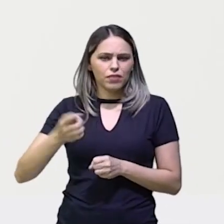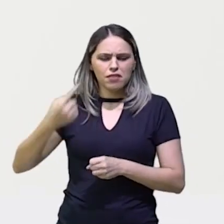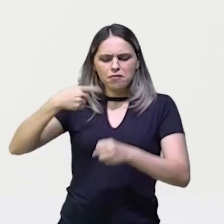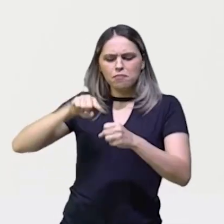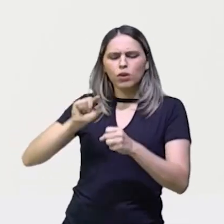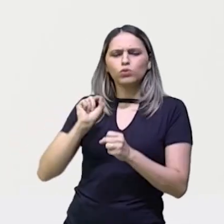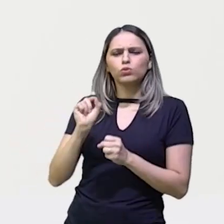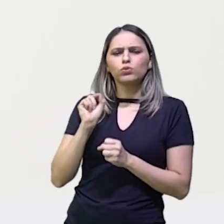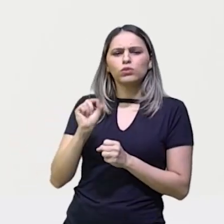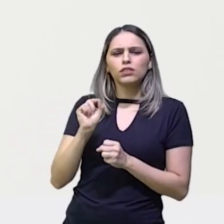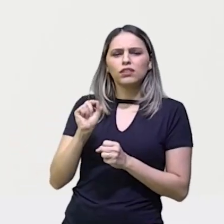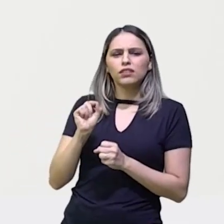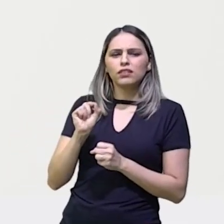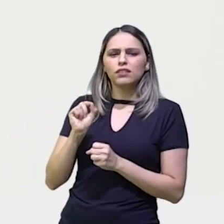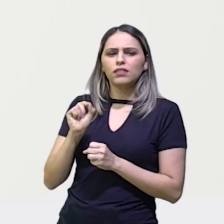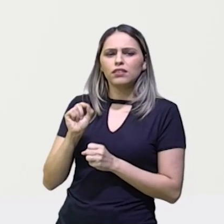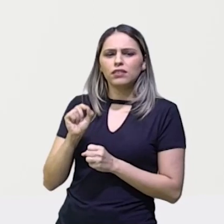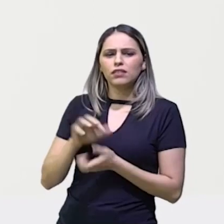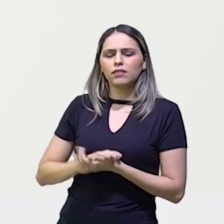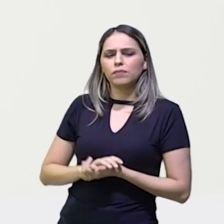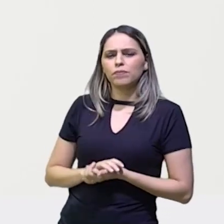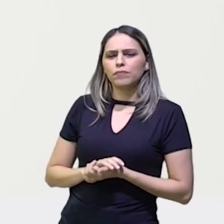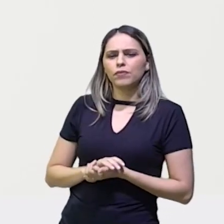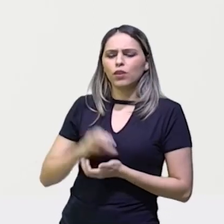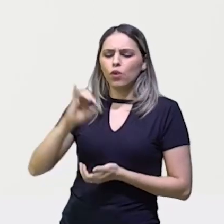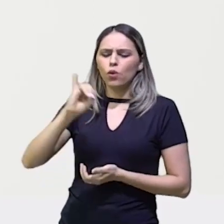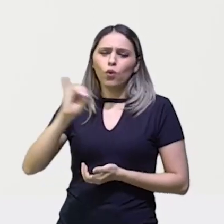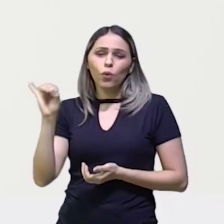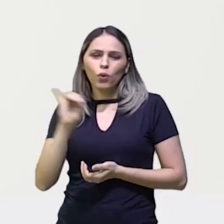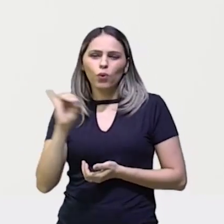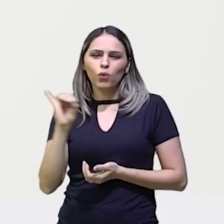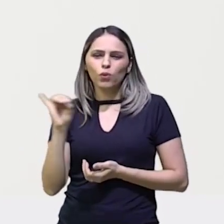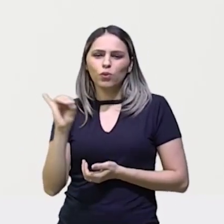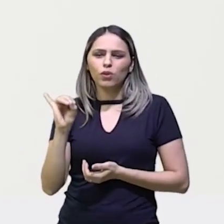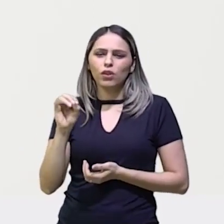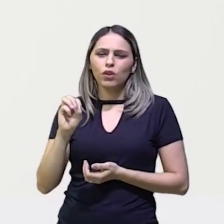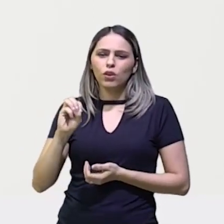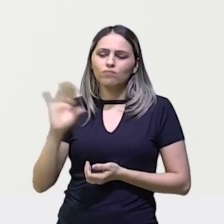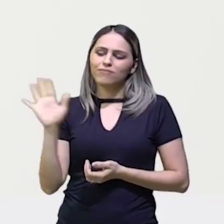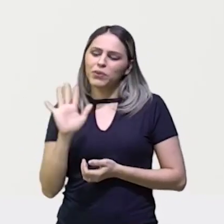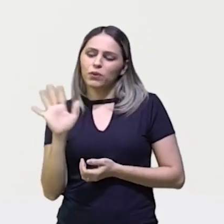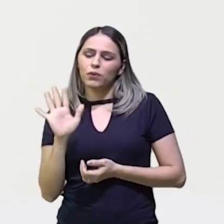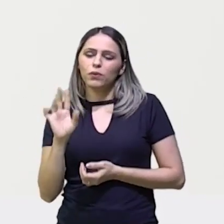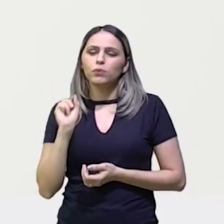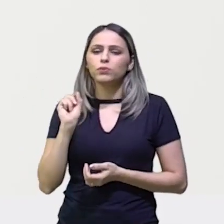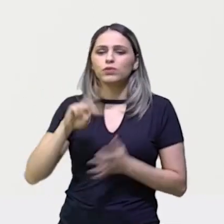professora? Isso daqui é a saudação, ou então as boas-vindas.